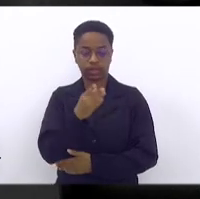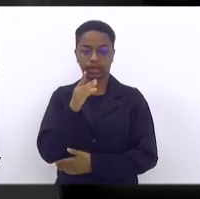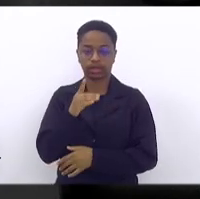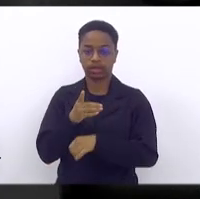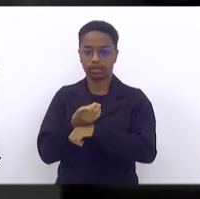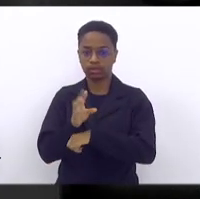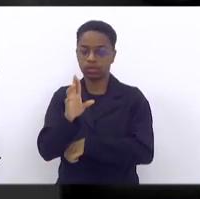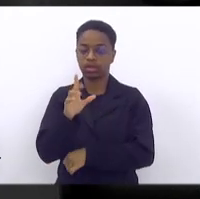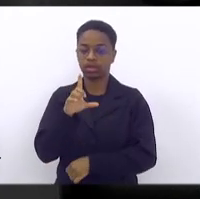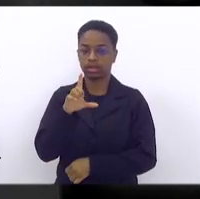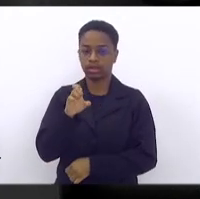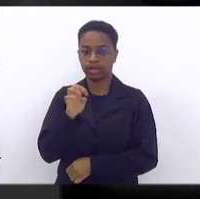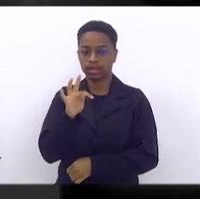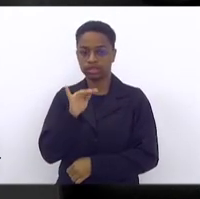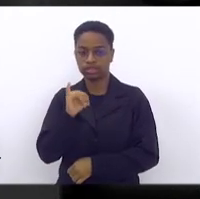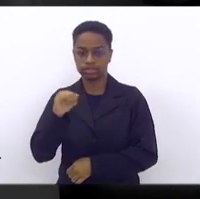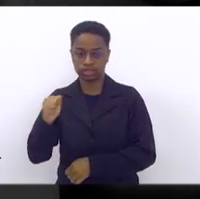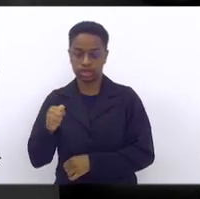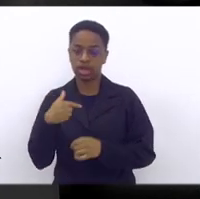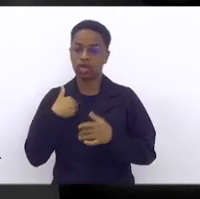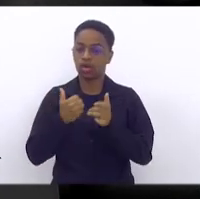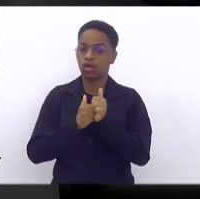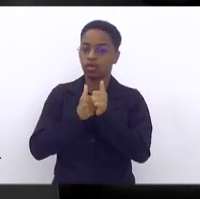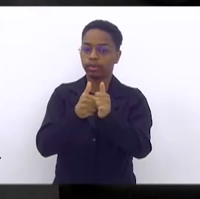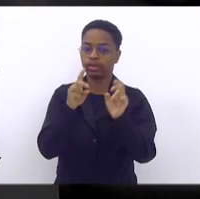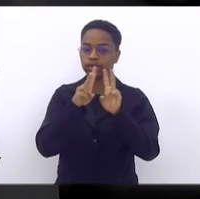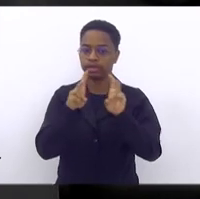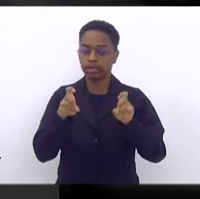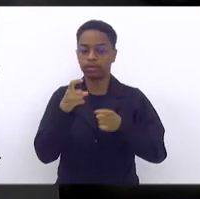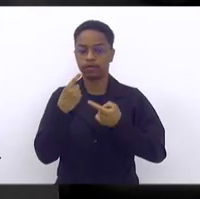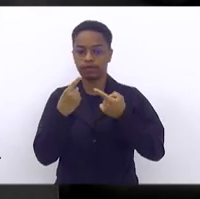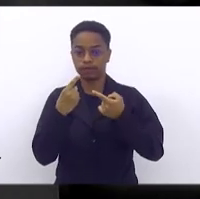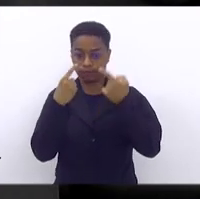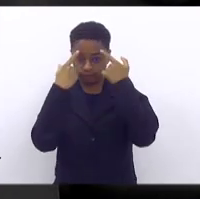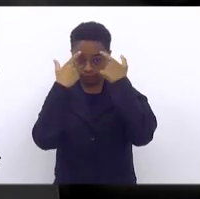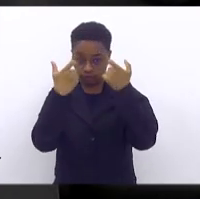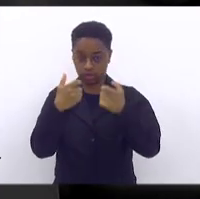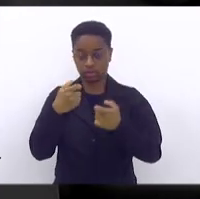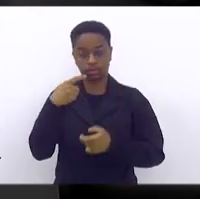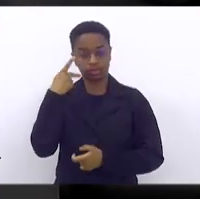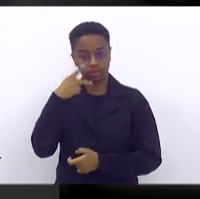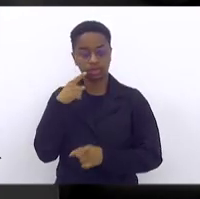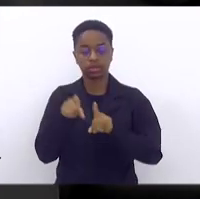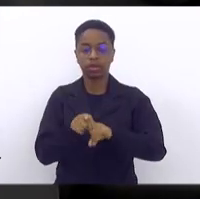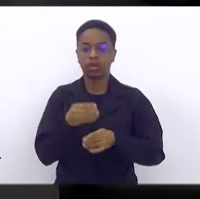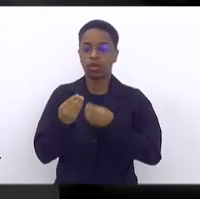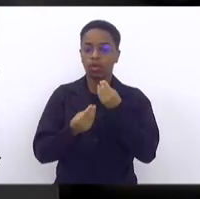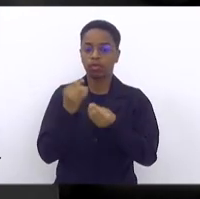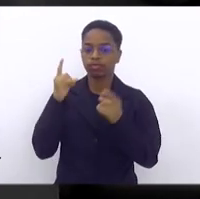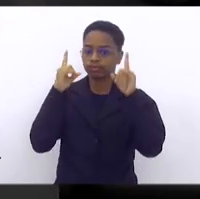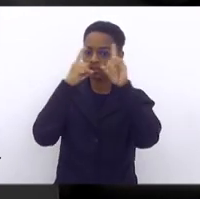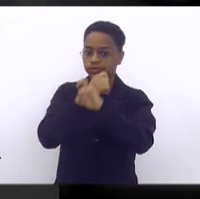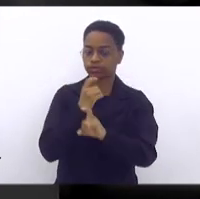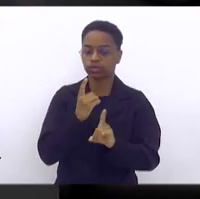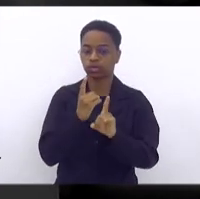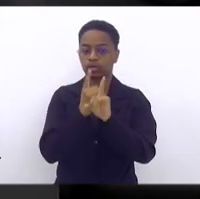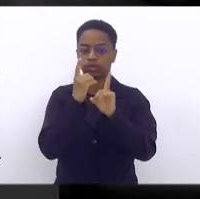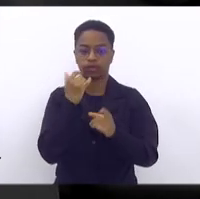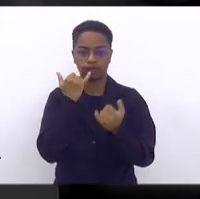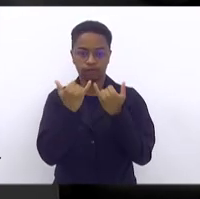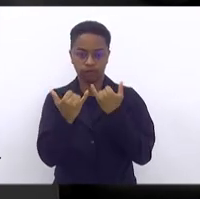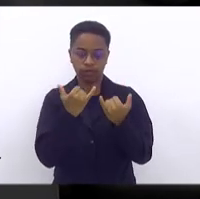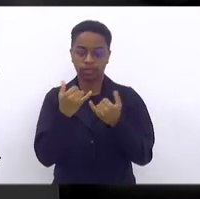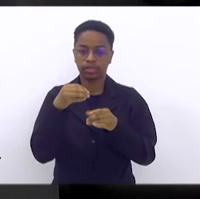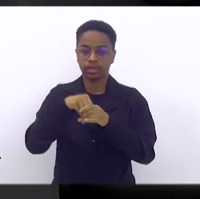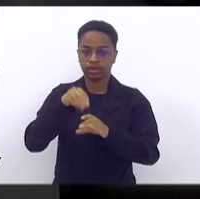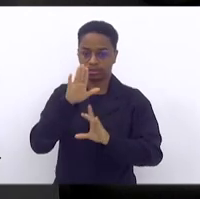fala, acompanha atentamente a questão da violência política e realmente a dificuldade, né, de obter dados junto aos provedores, né,